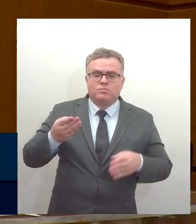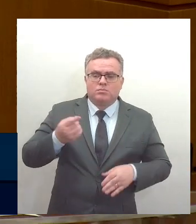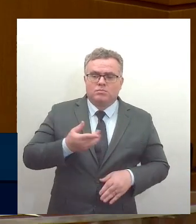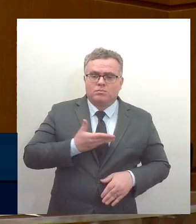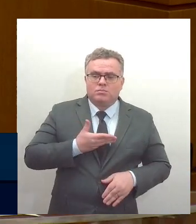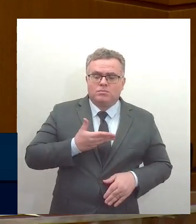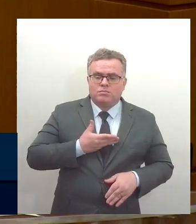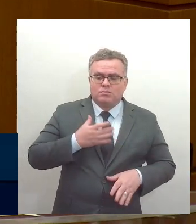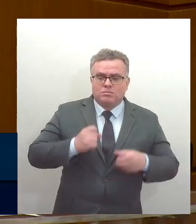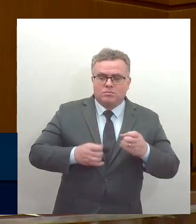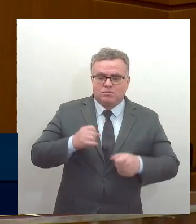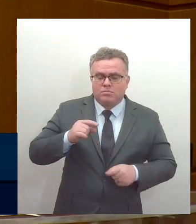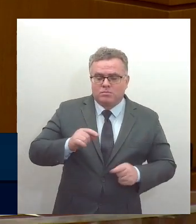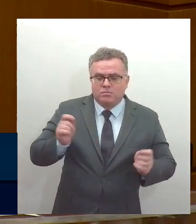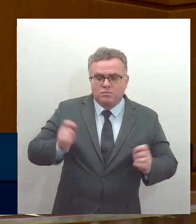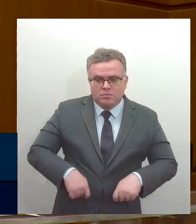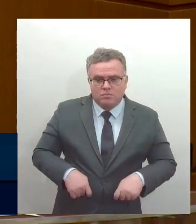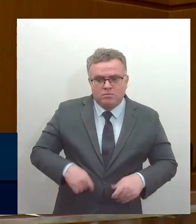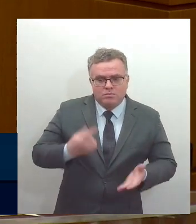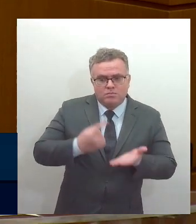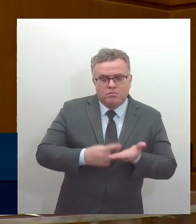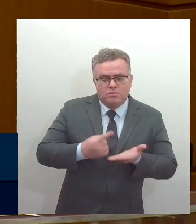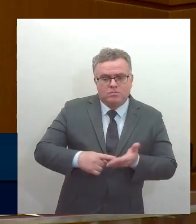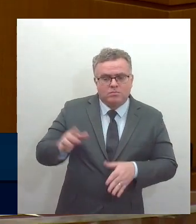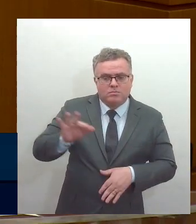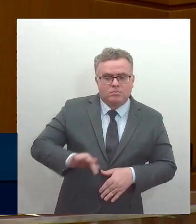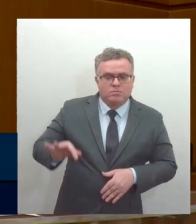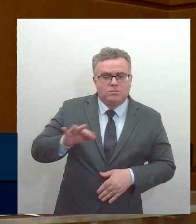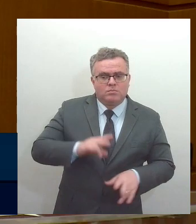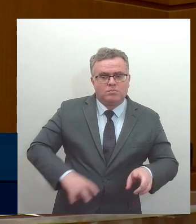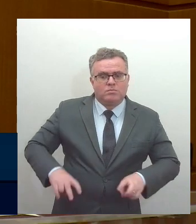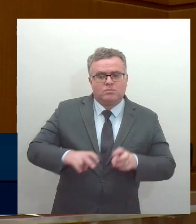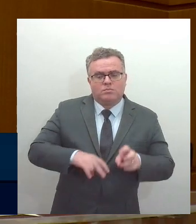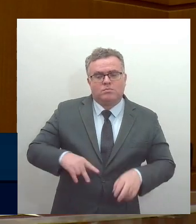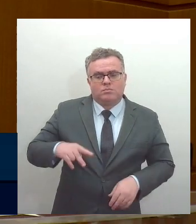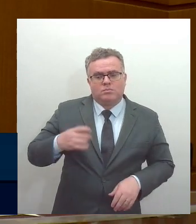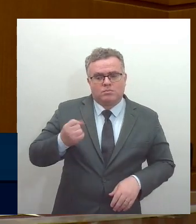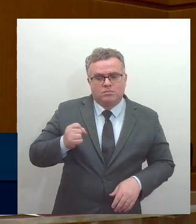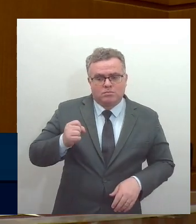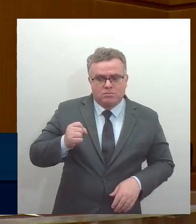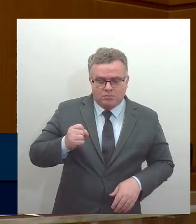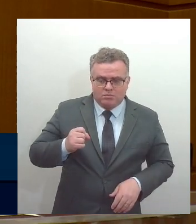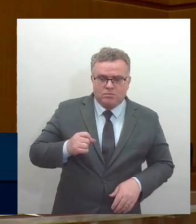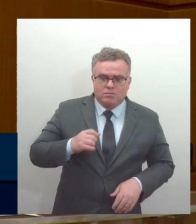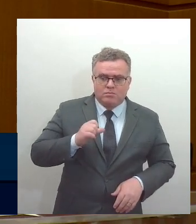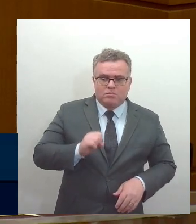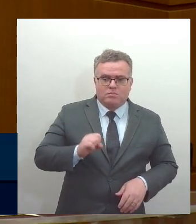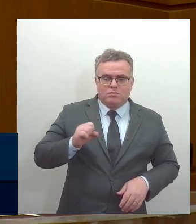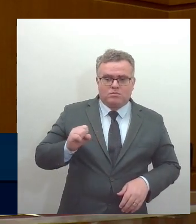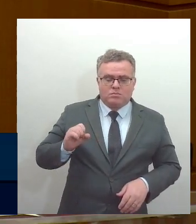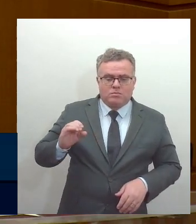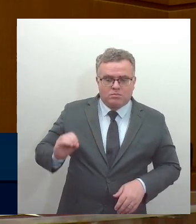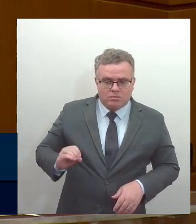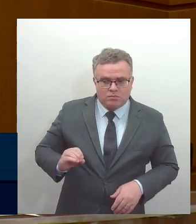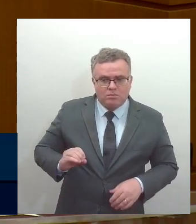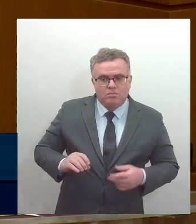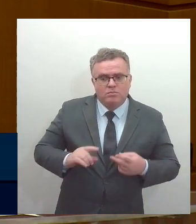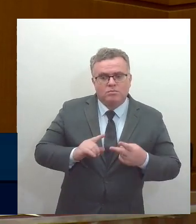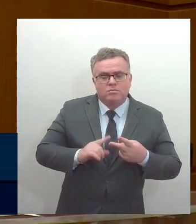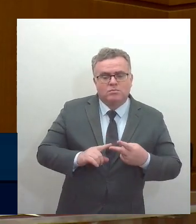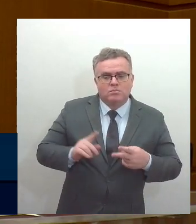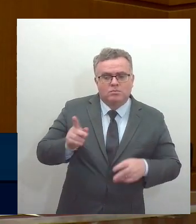Federação da Agricultura e Pecuária de Sergipe, SOS Eventos, e pelo professor Odair José de Oliveira, com o